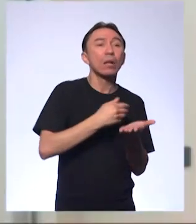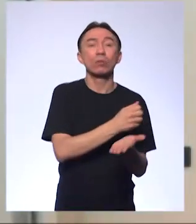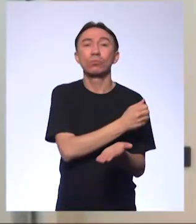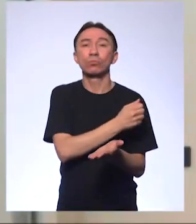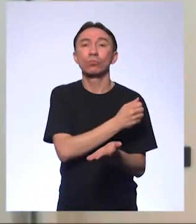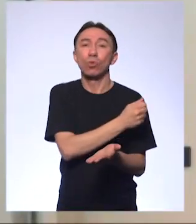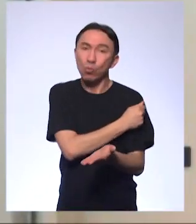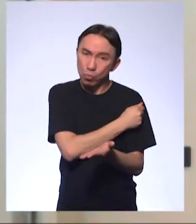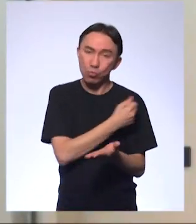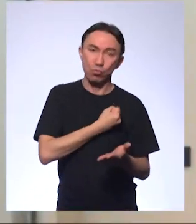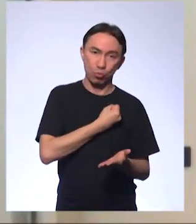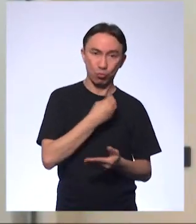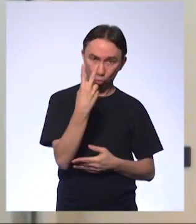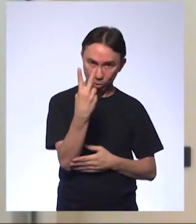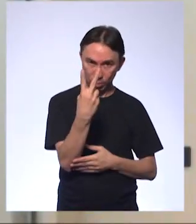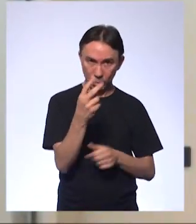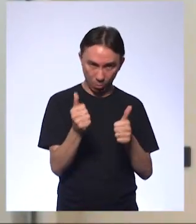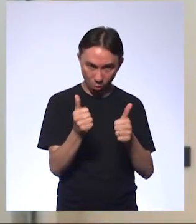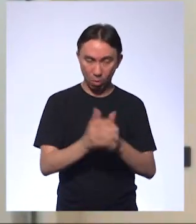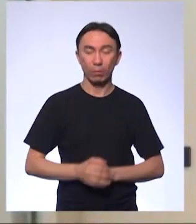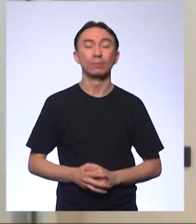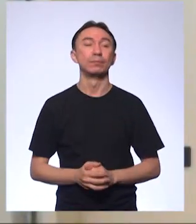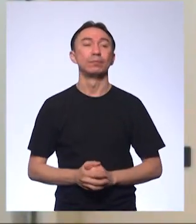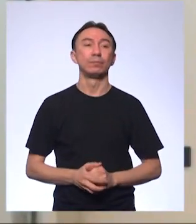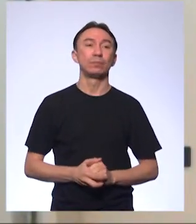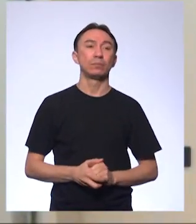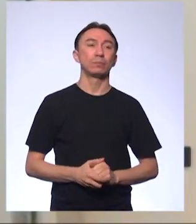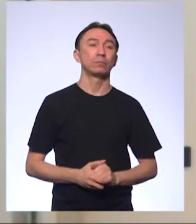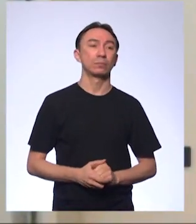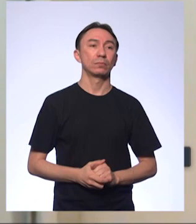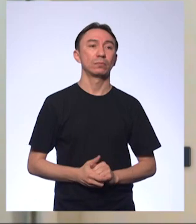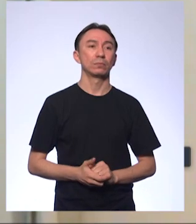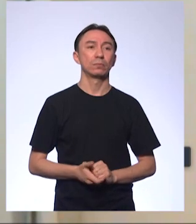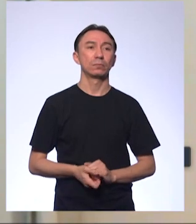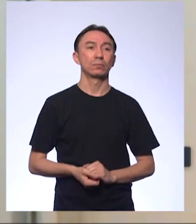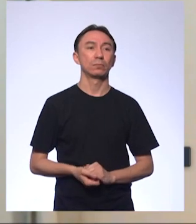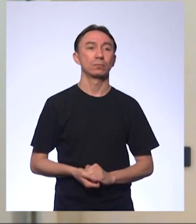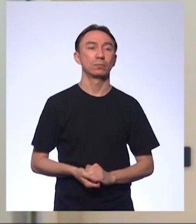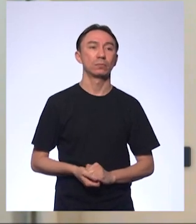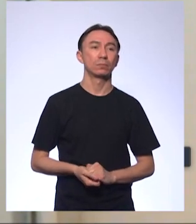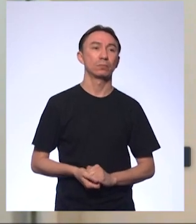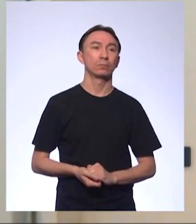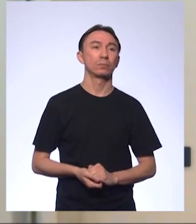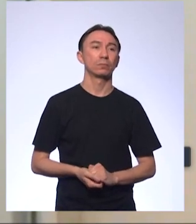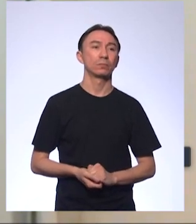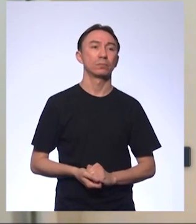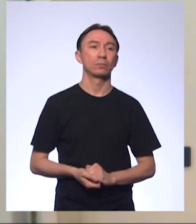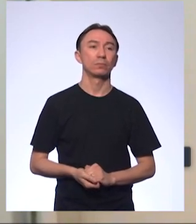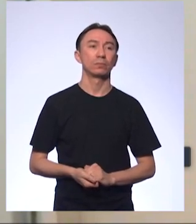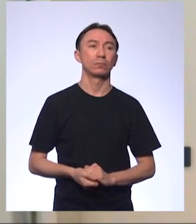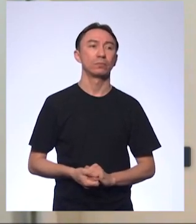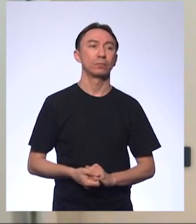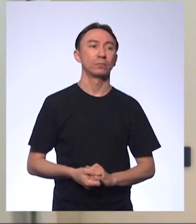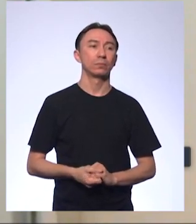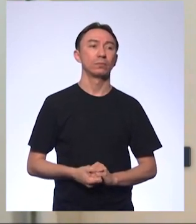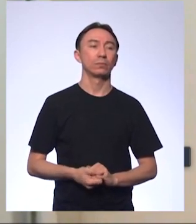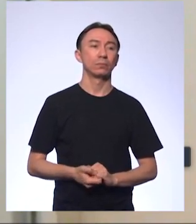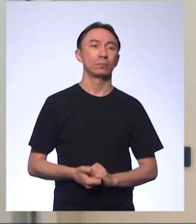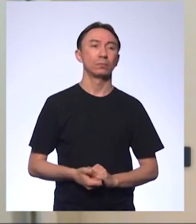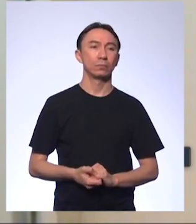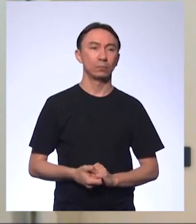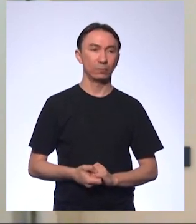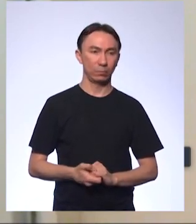com os colegas, né, com os professores, anote as suas dúvidas, a gente tenta tirar essas dúvidas no momento oportuno, e tenha